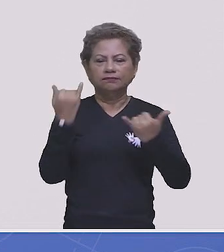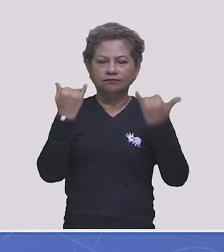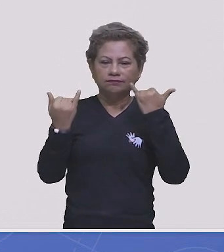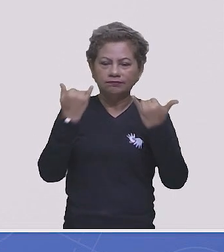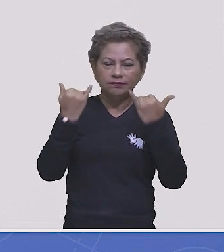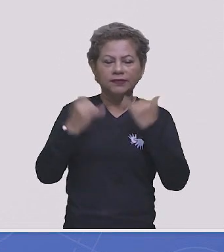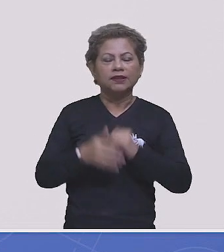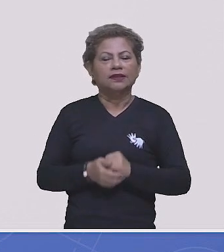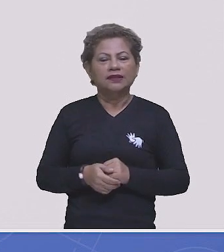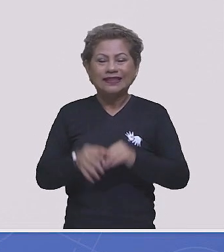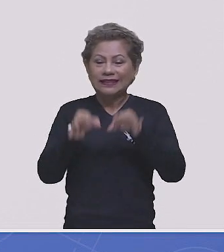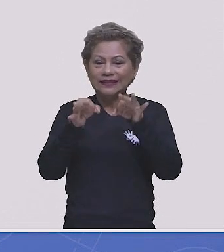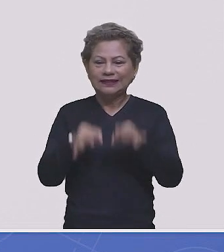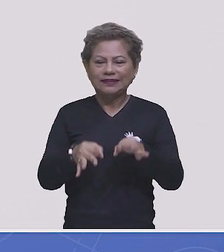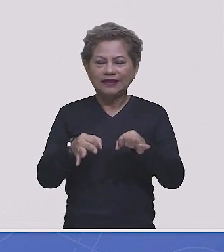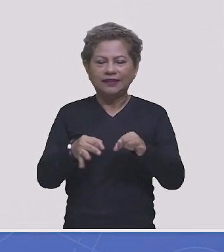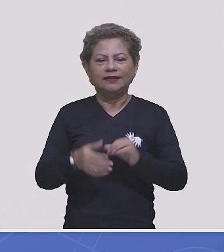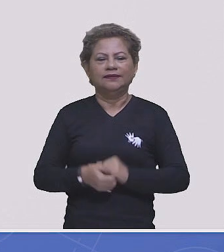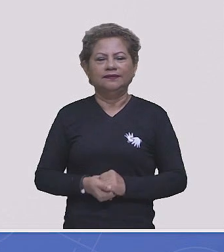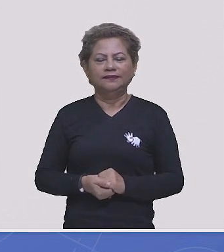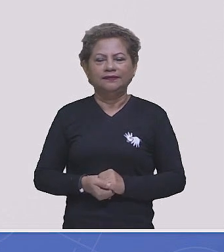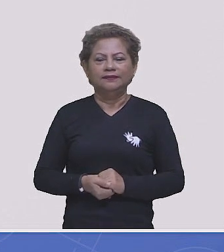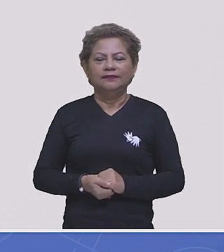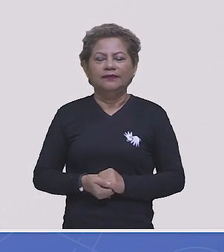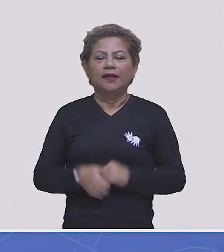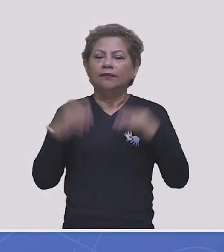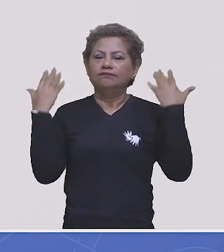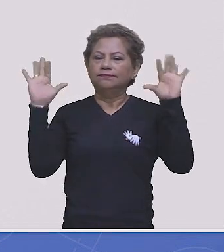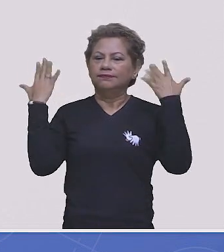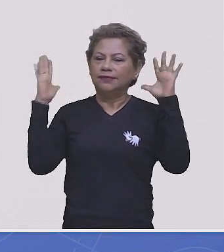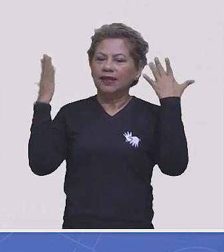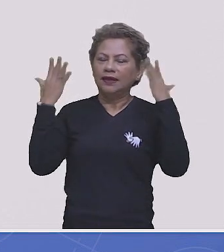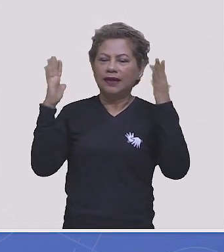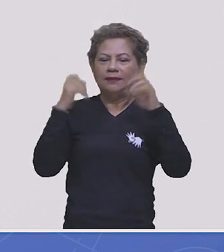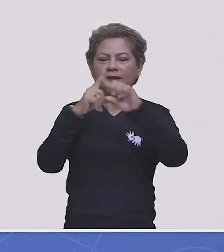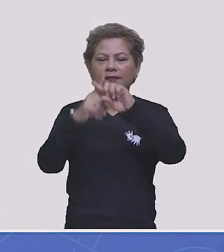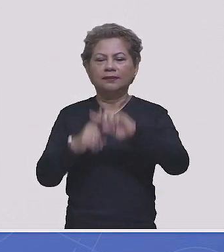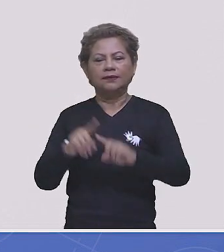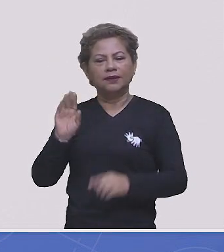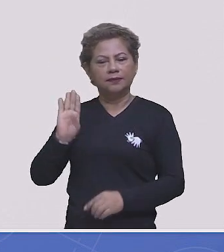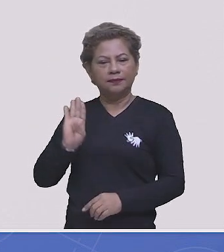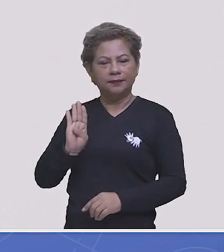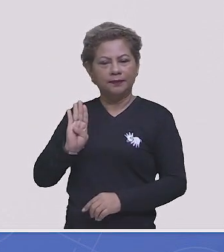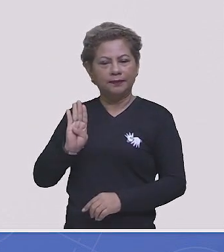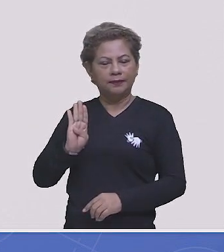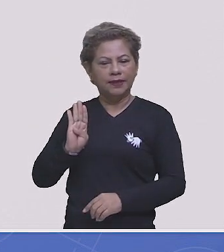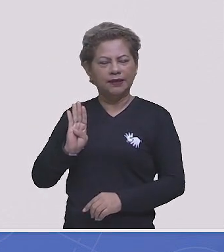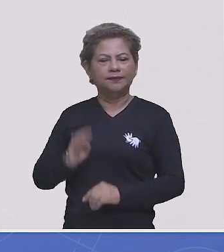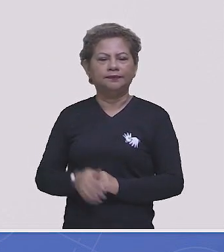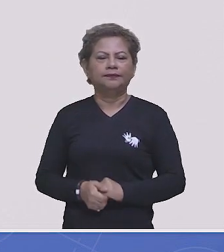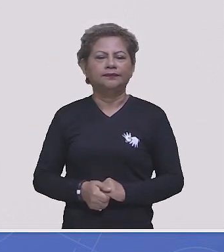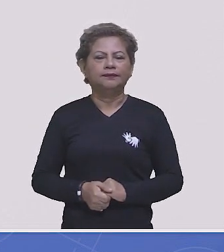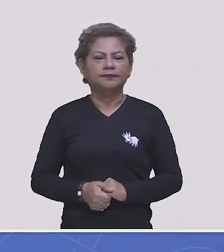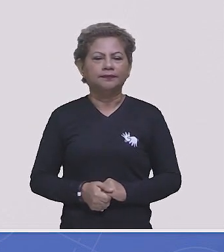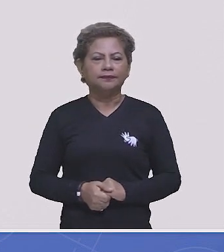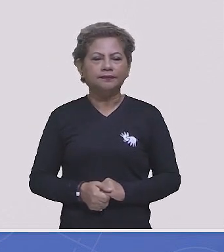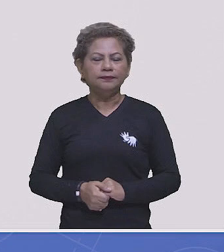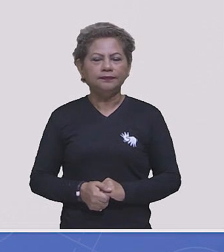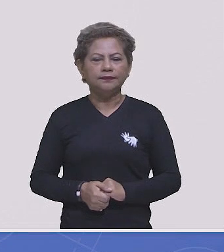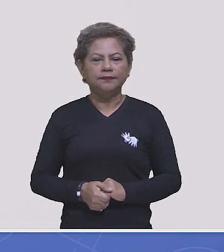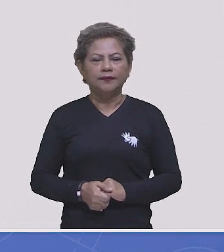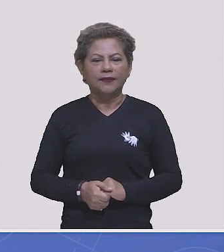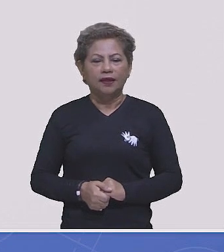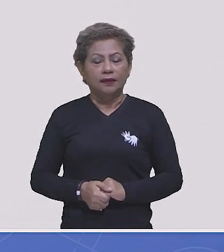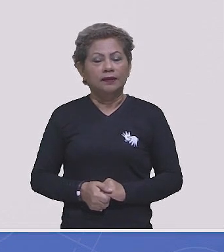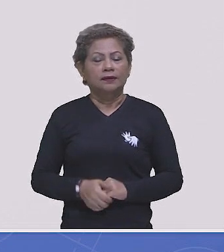questão correta é a alternativa B. O que acontece? Na alternativa B, ele